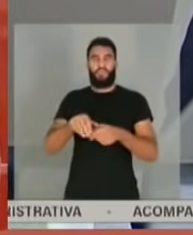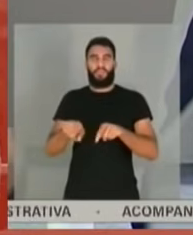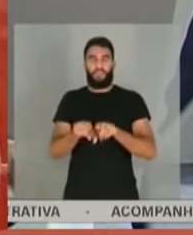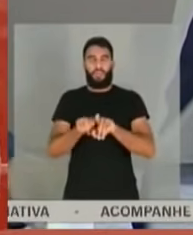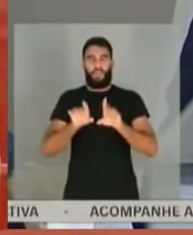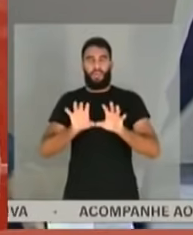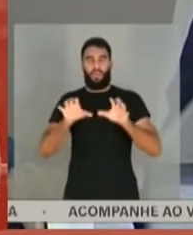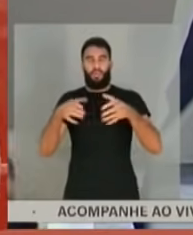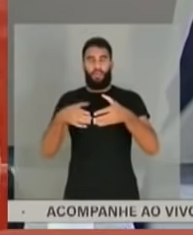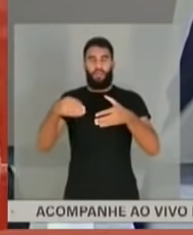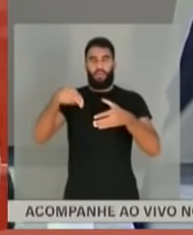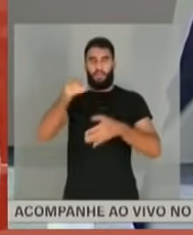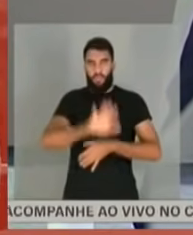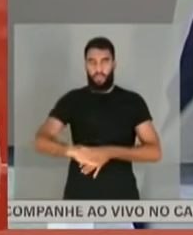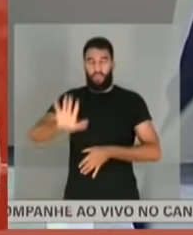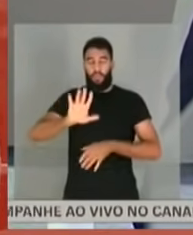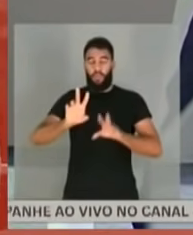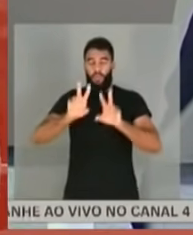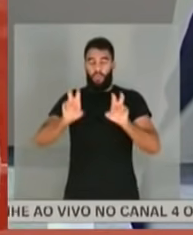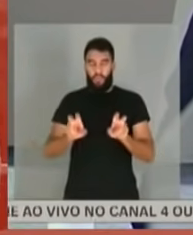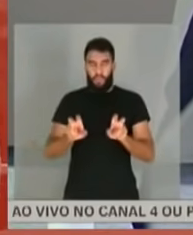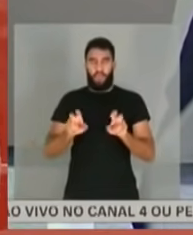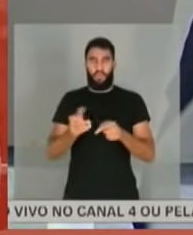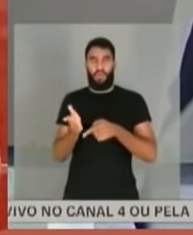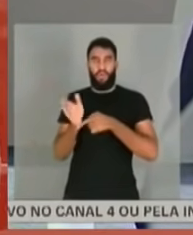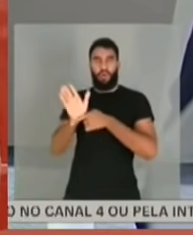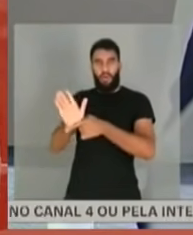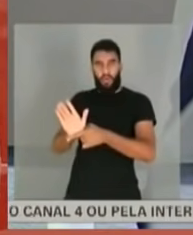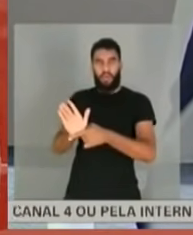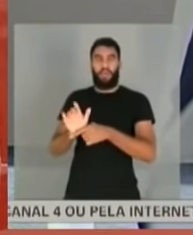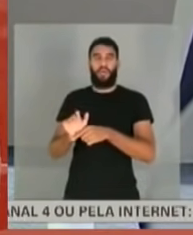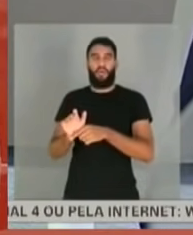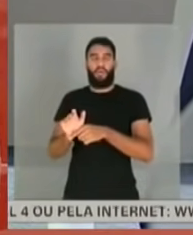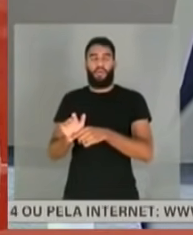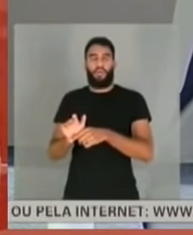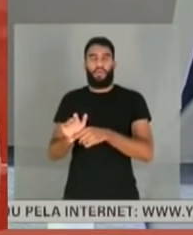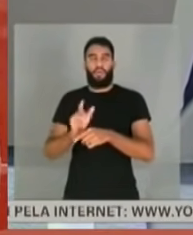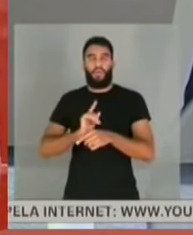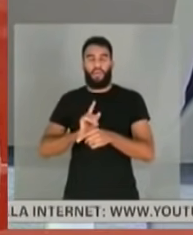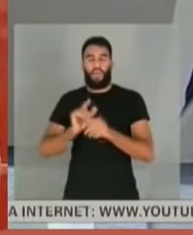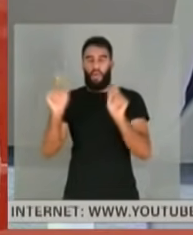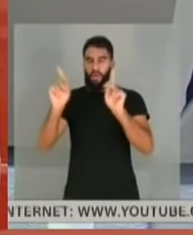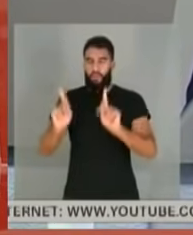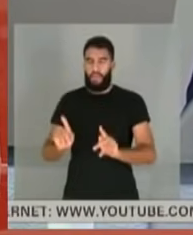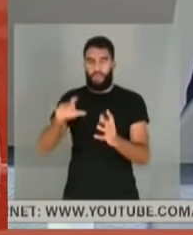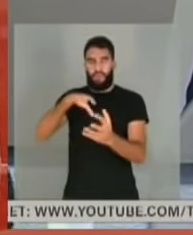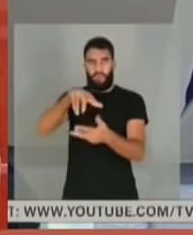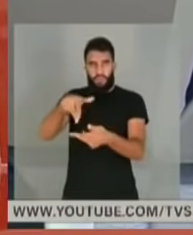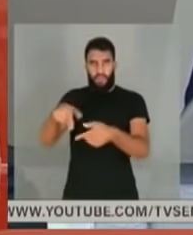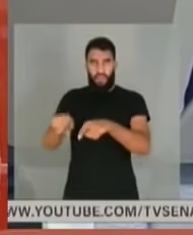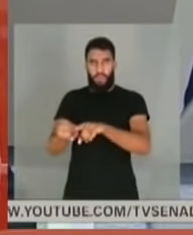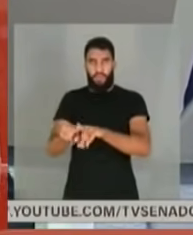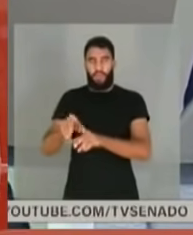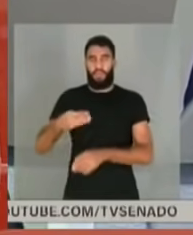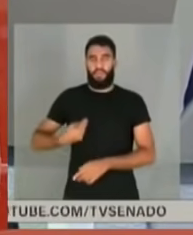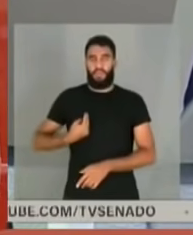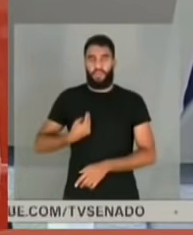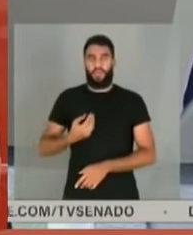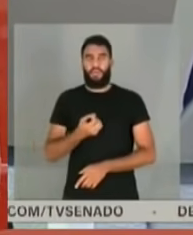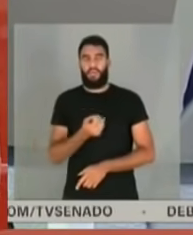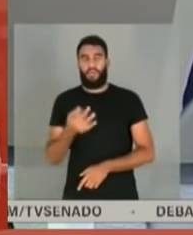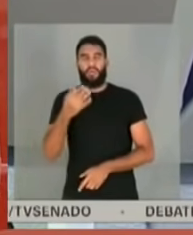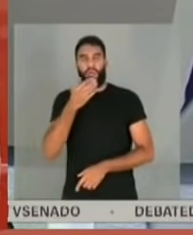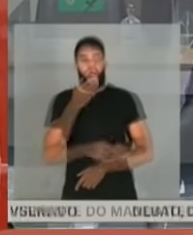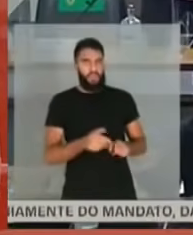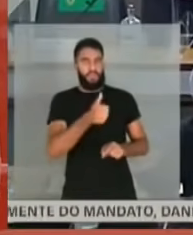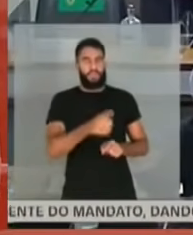muito comprometido e envolvido com essas questões. Ele pode eventualmente ser acusado de